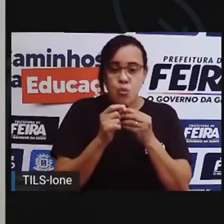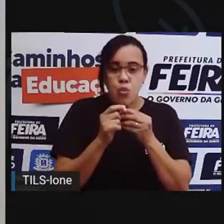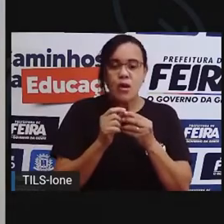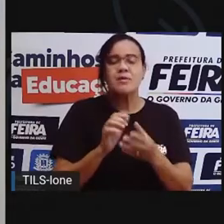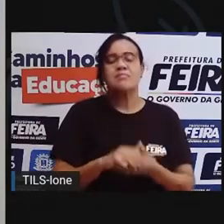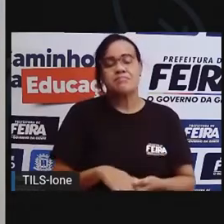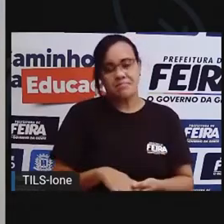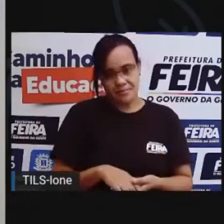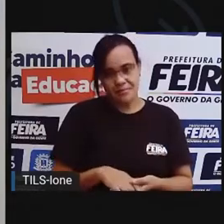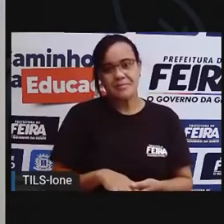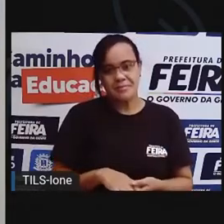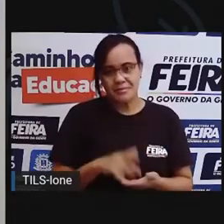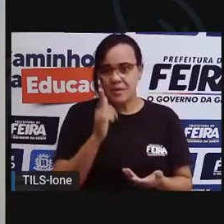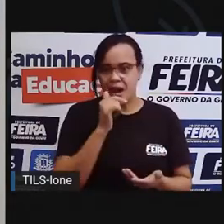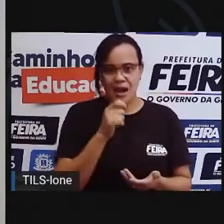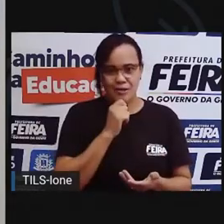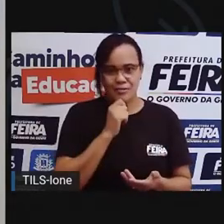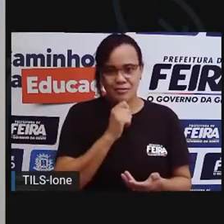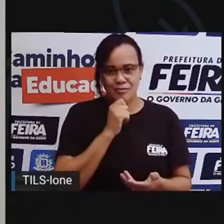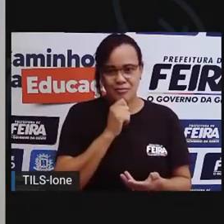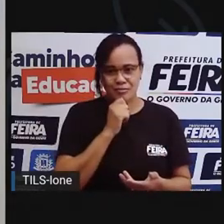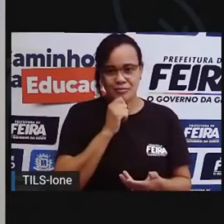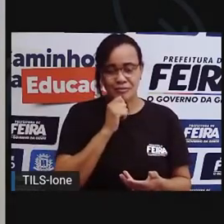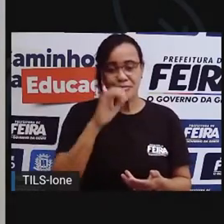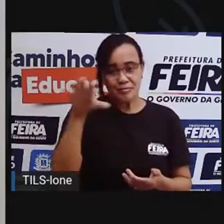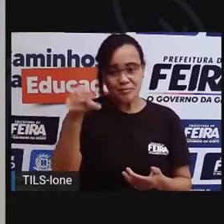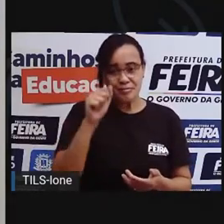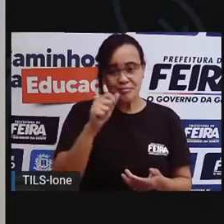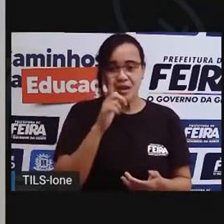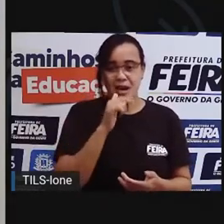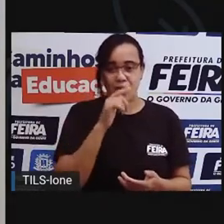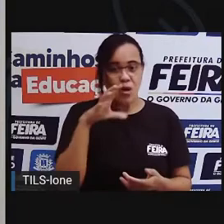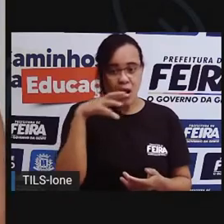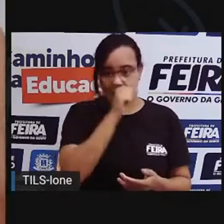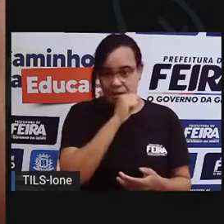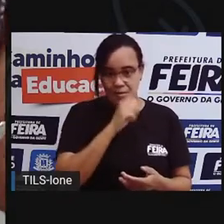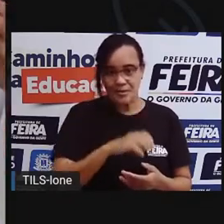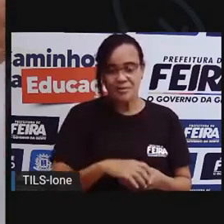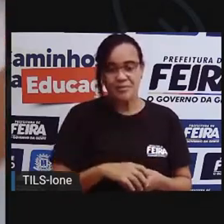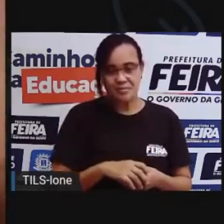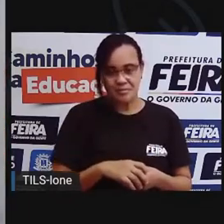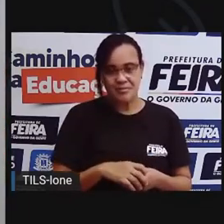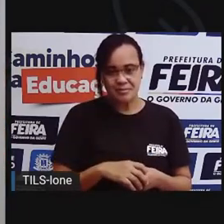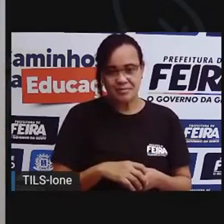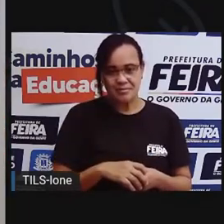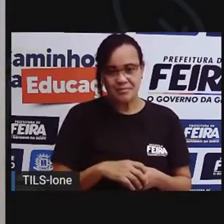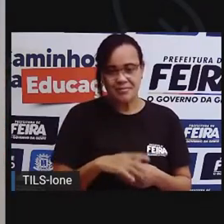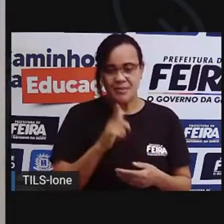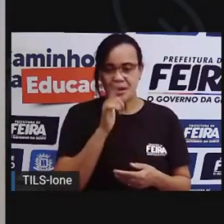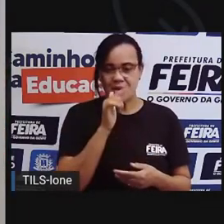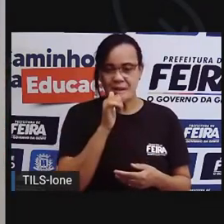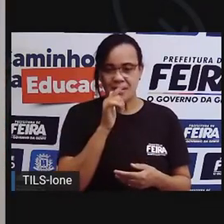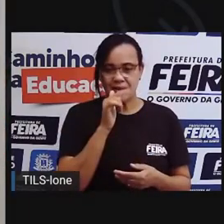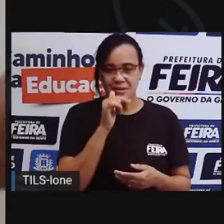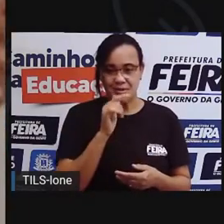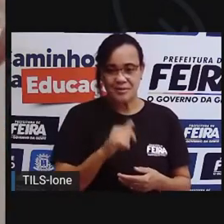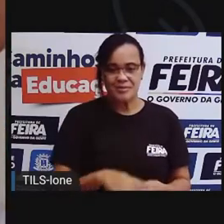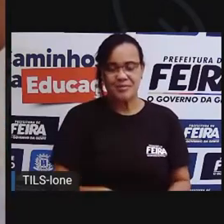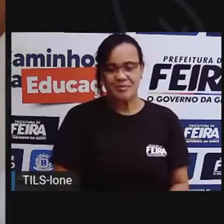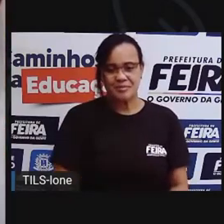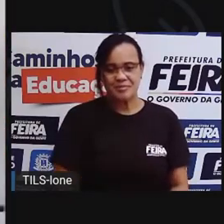água. Vou pegar uma água, tá? Bem tá. Rápido. Pega a água aqui pra gente, pra se...